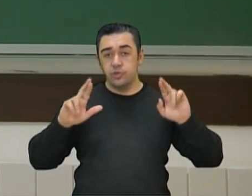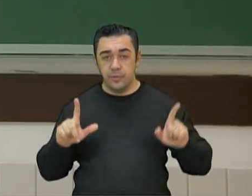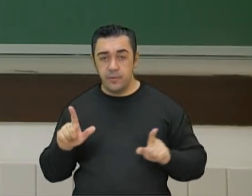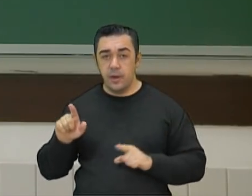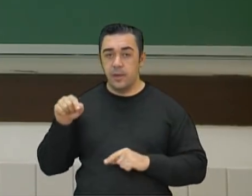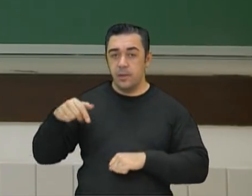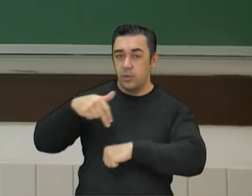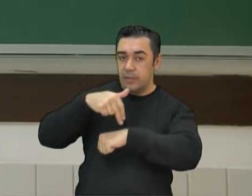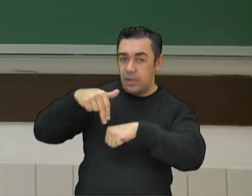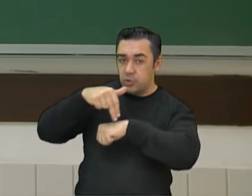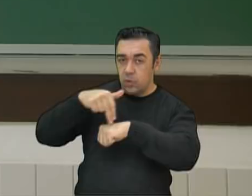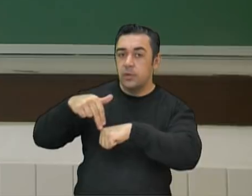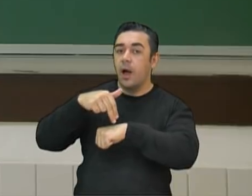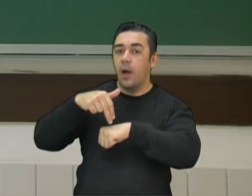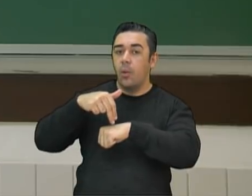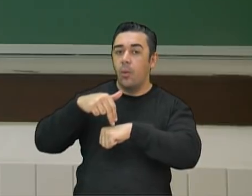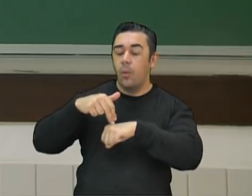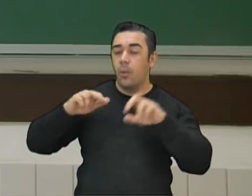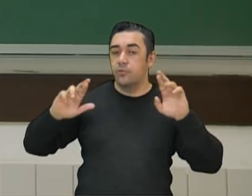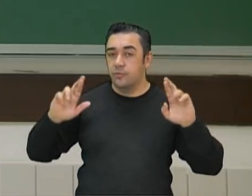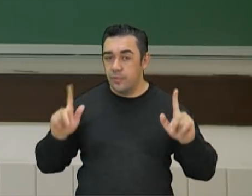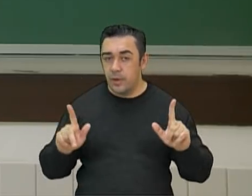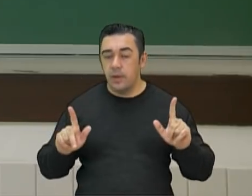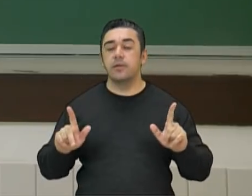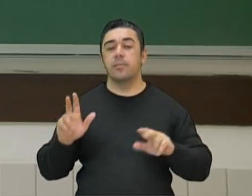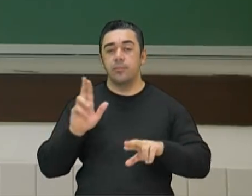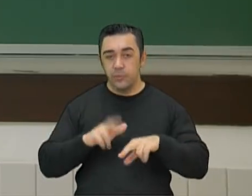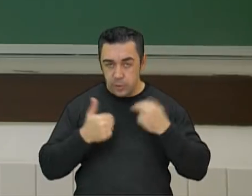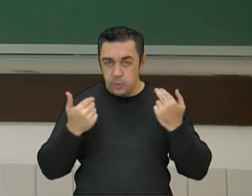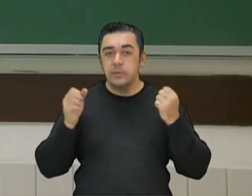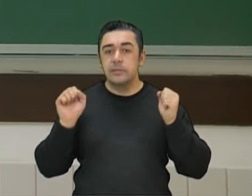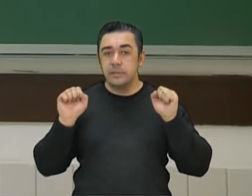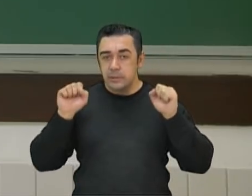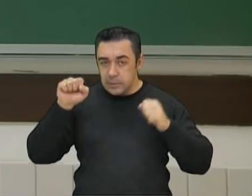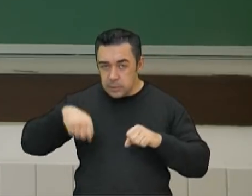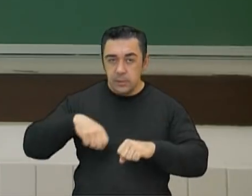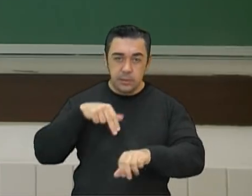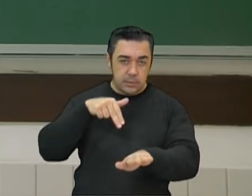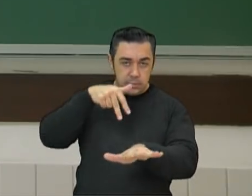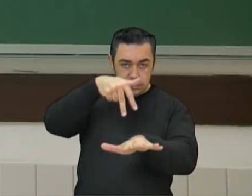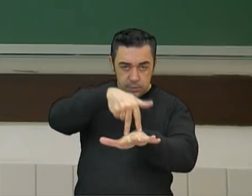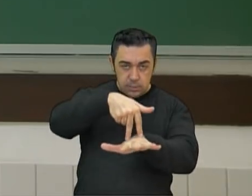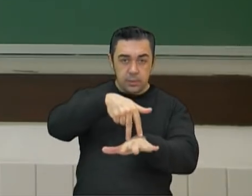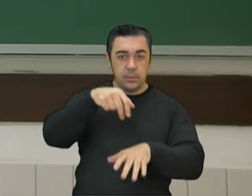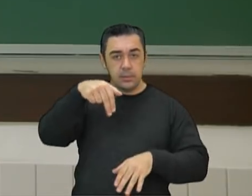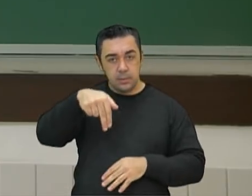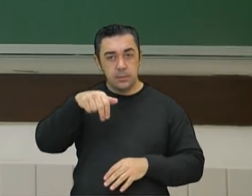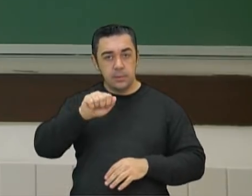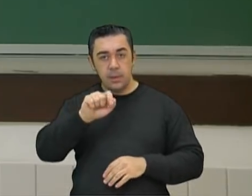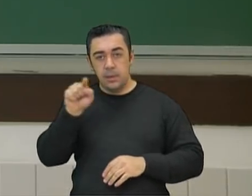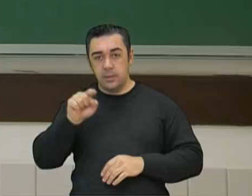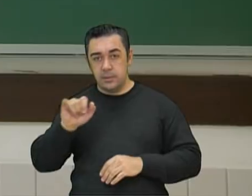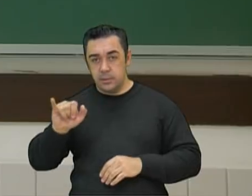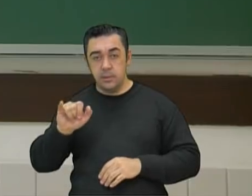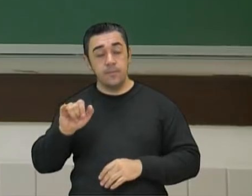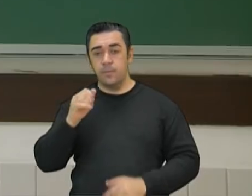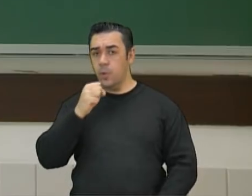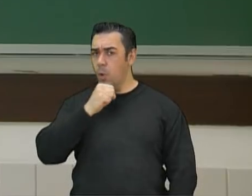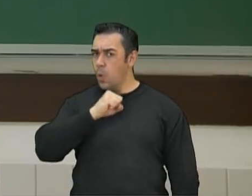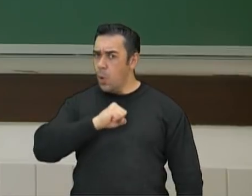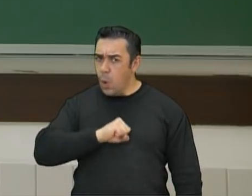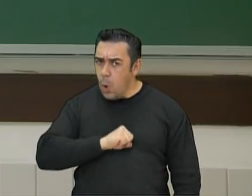nacional-socialismo da Alemanha. Então, por isso, sim, o Partido Nacional Socialista dos Trabalhadores Alemães tinha